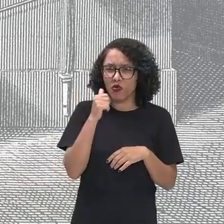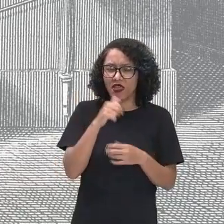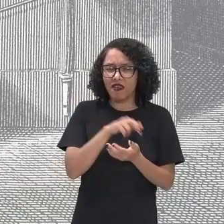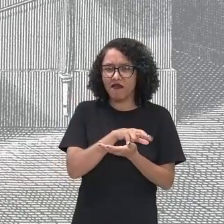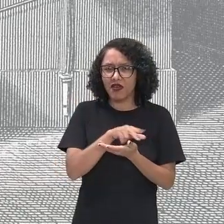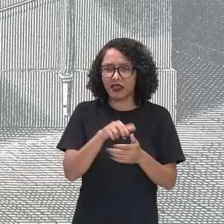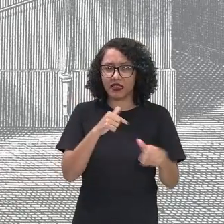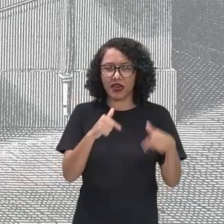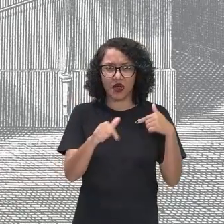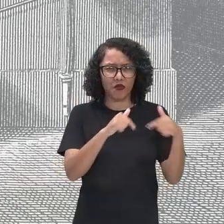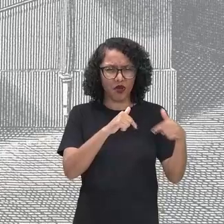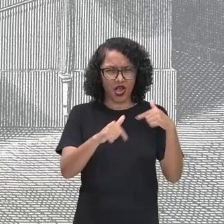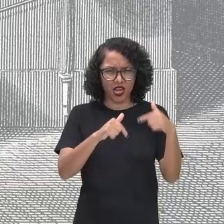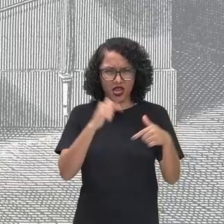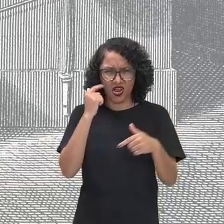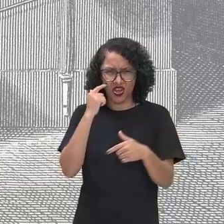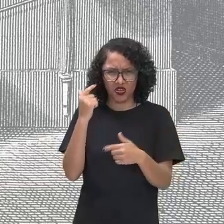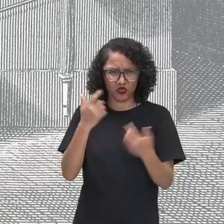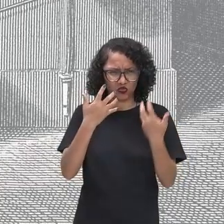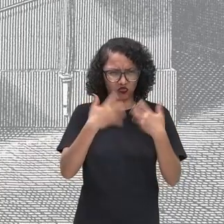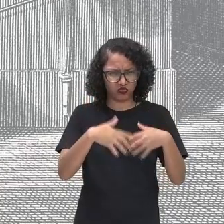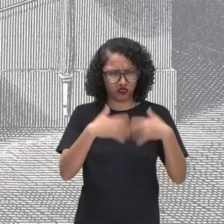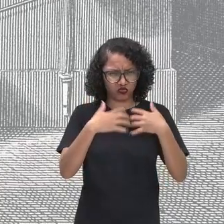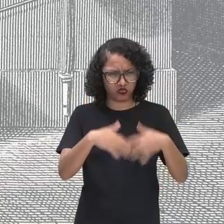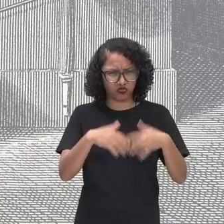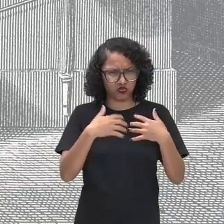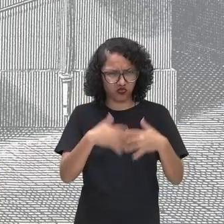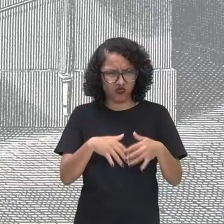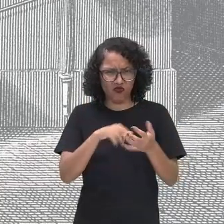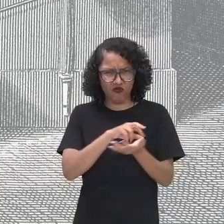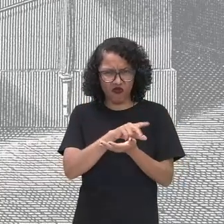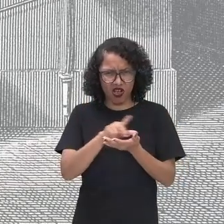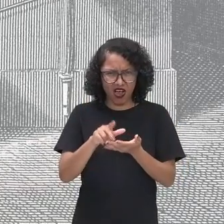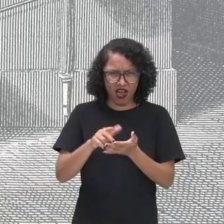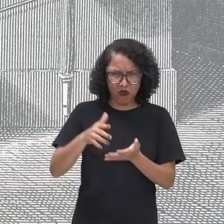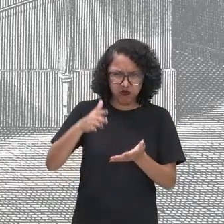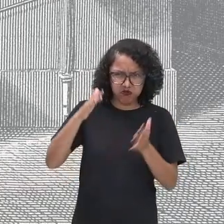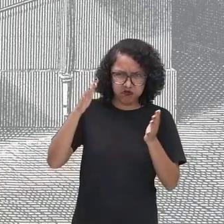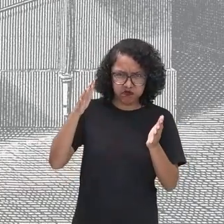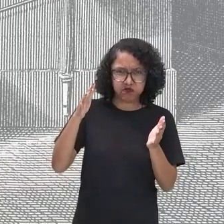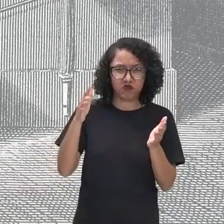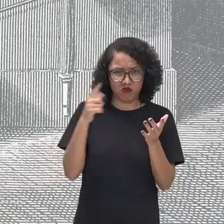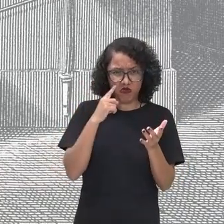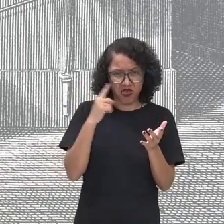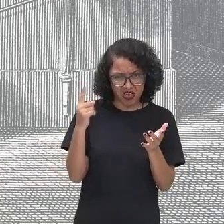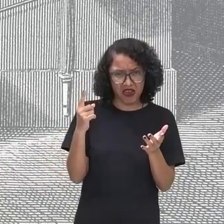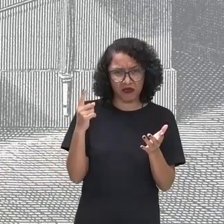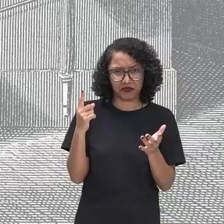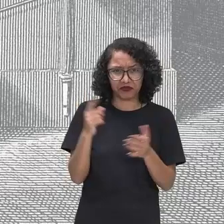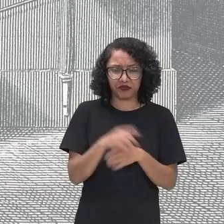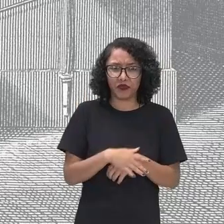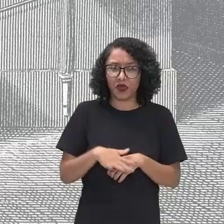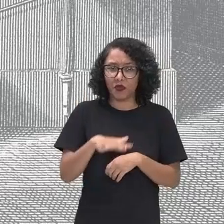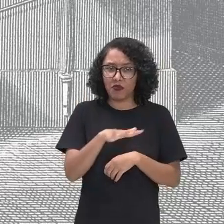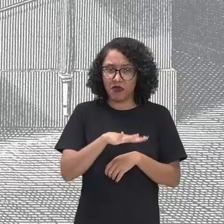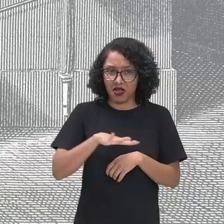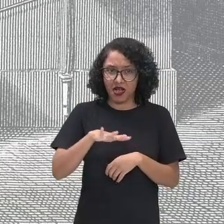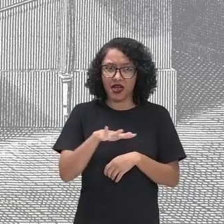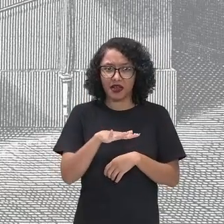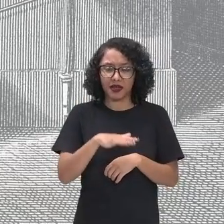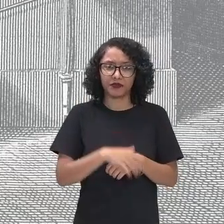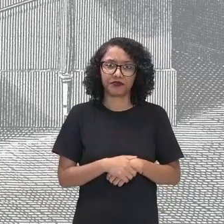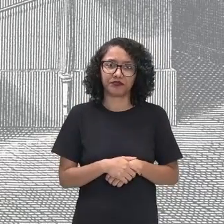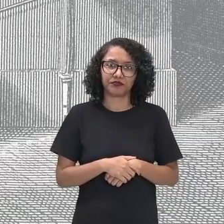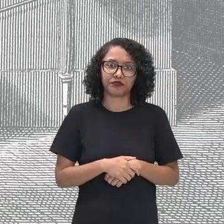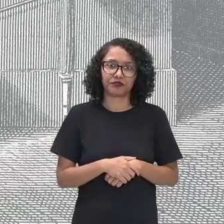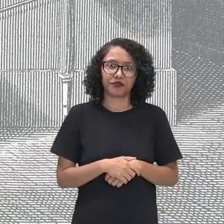máquinas enormes. Então, como eu vim falando, esse é um cenário bastante peculiar que vai acontecer a partir